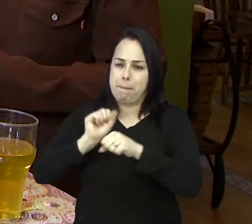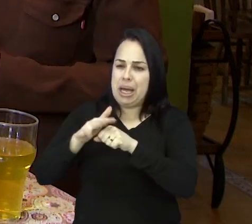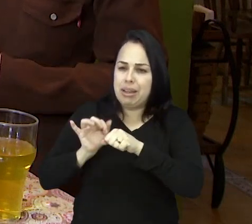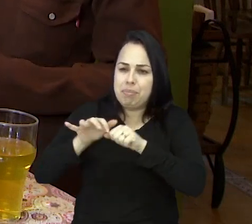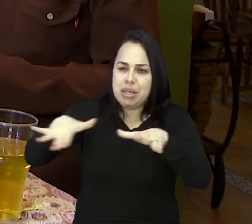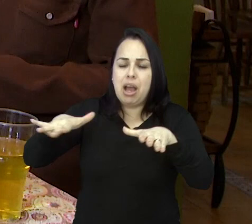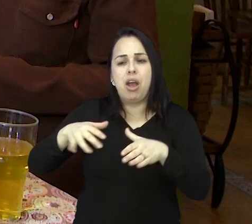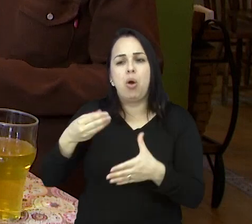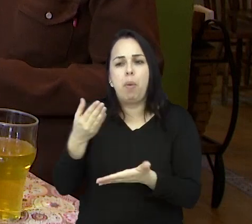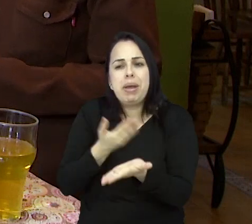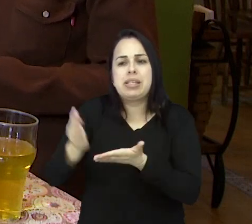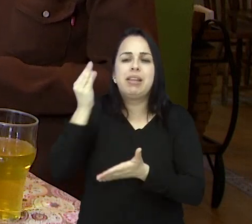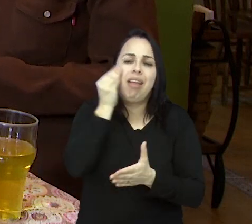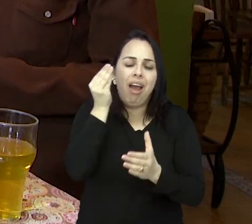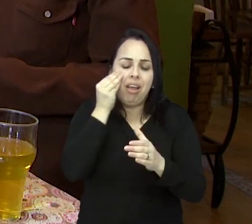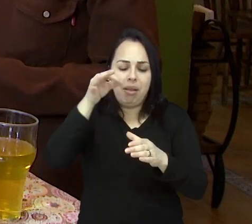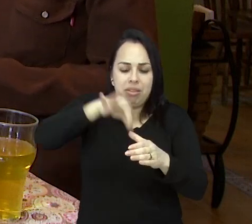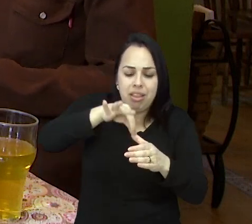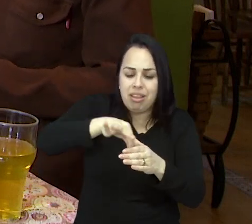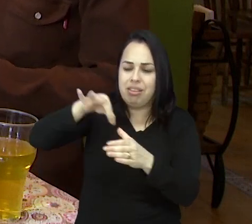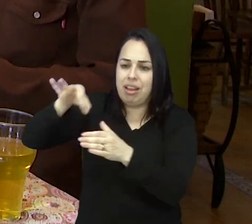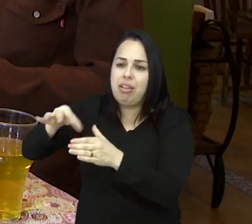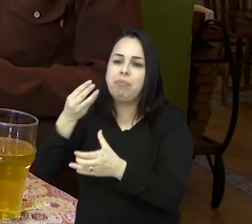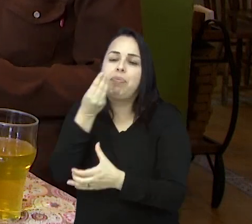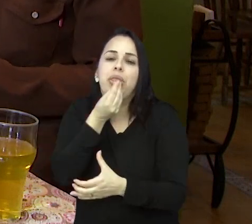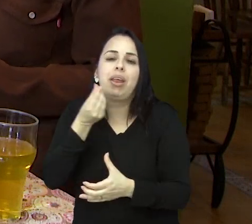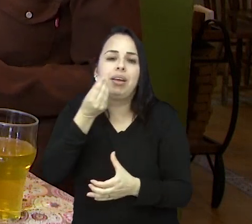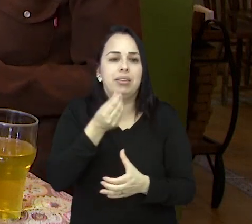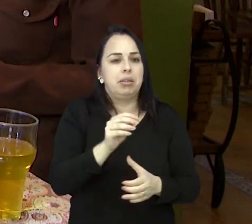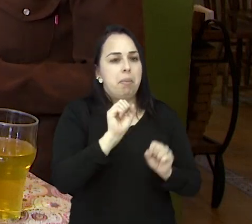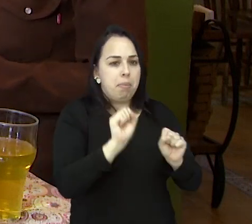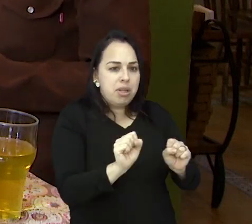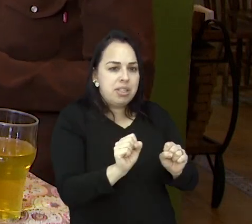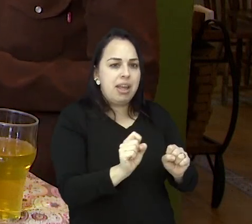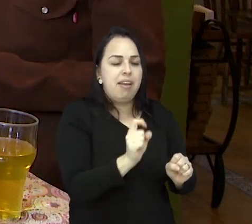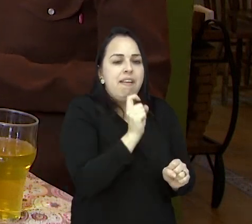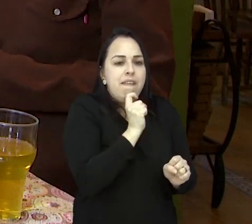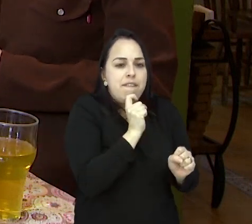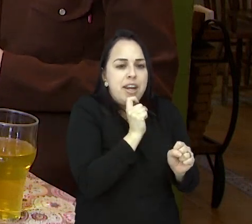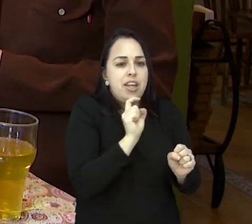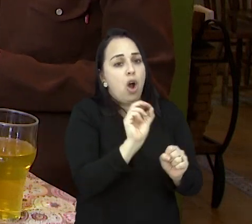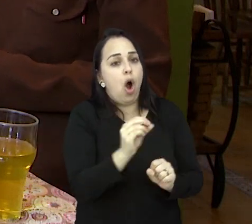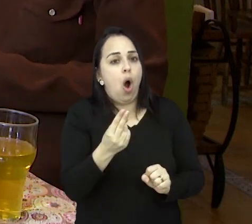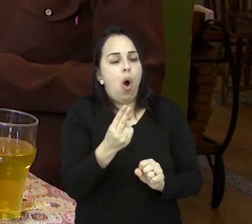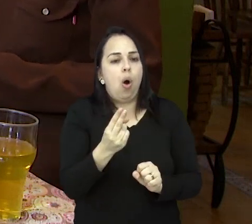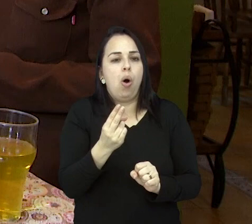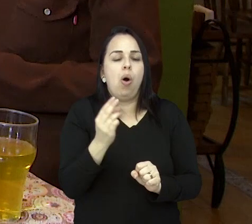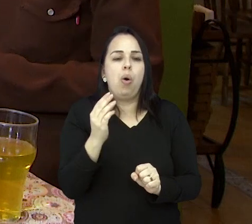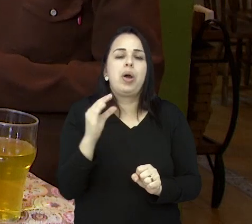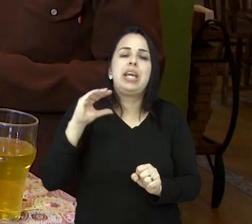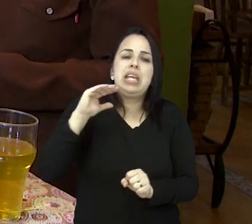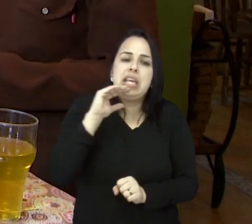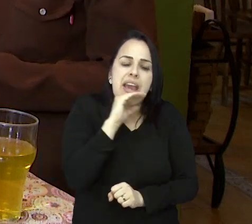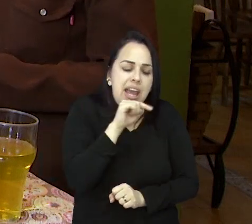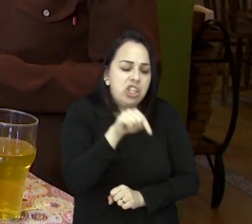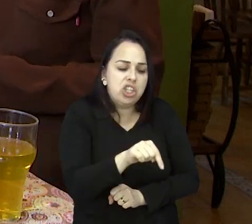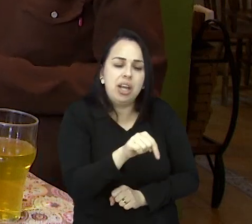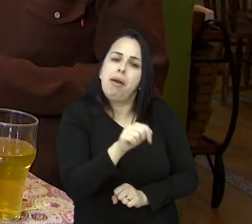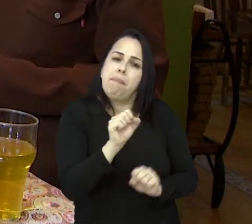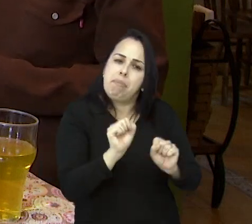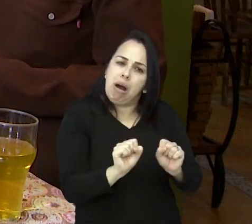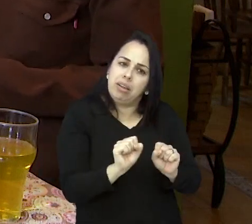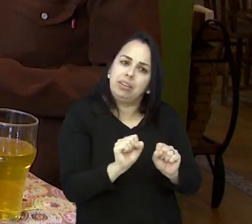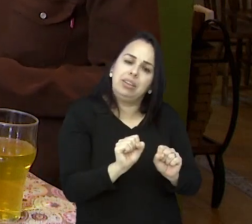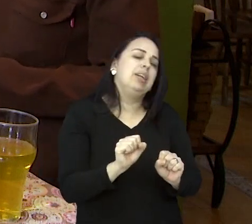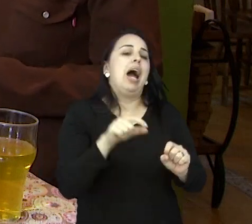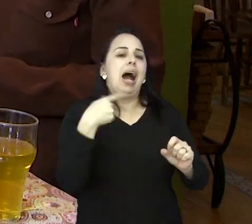consumos. E é muito legal essa questão do chá poder ser frio ou quente, porque nós estamos num país todo tropical, né? Exatamente.